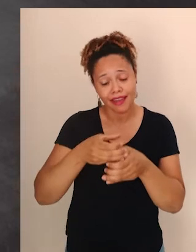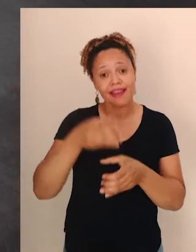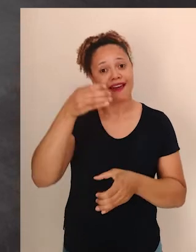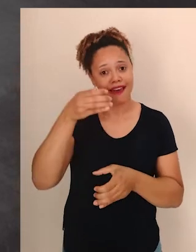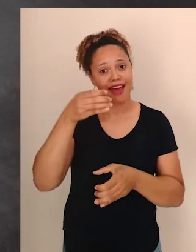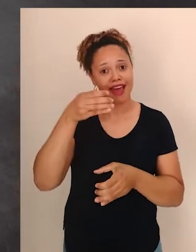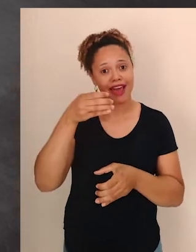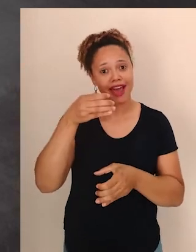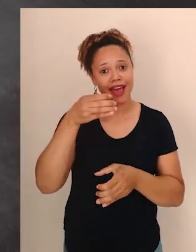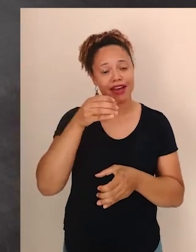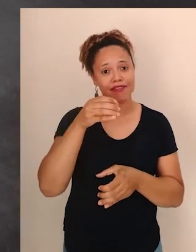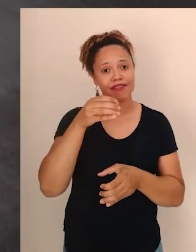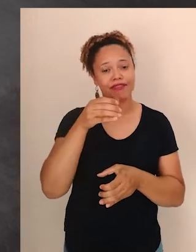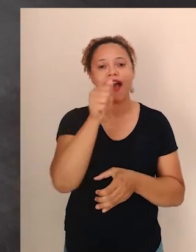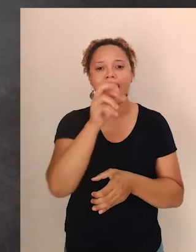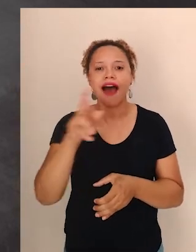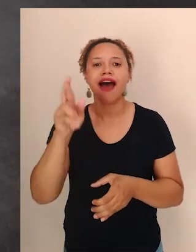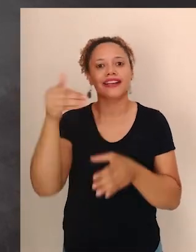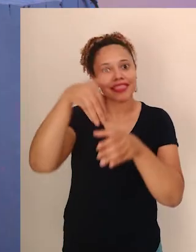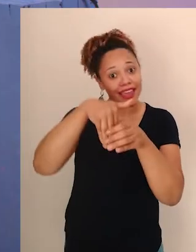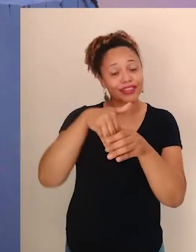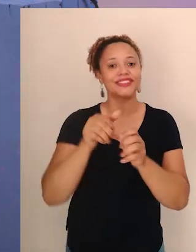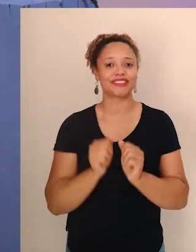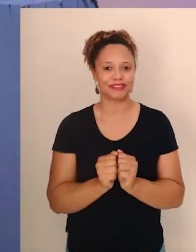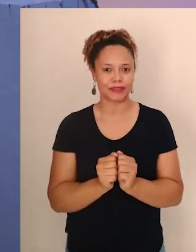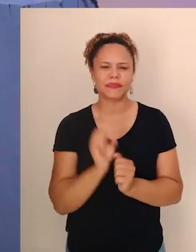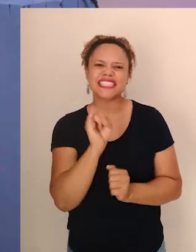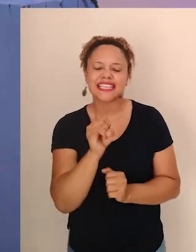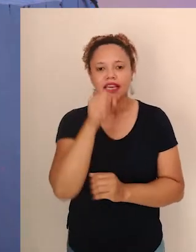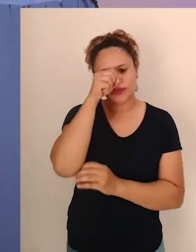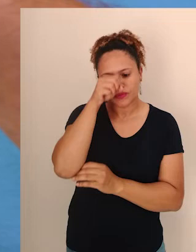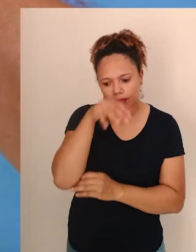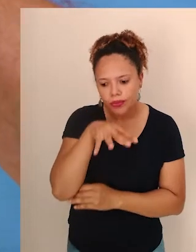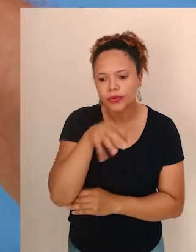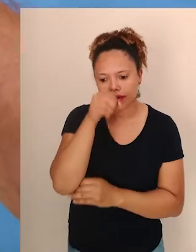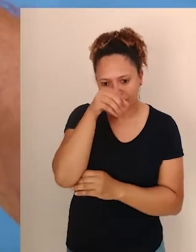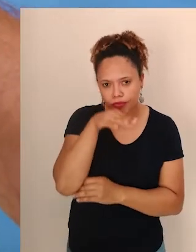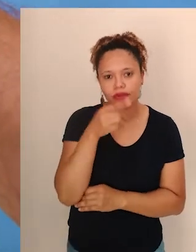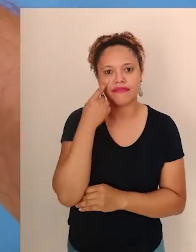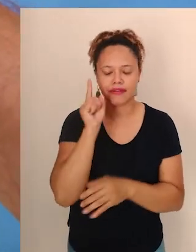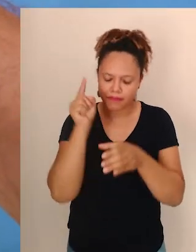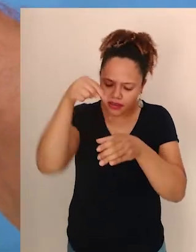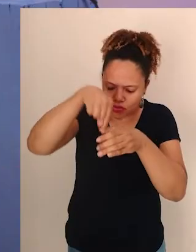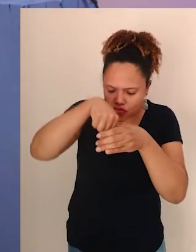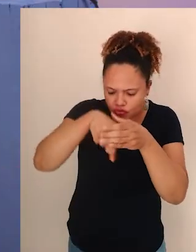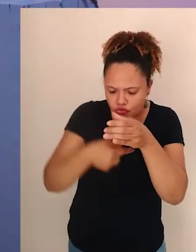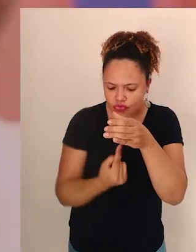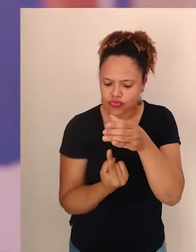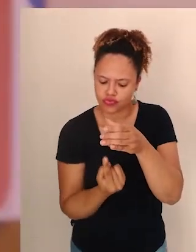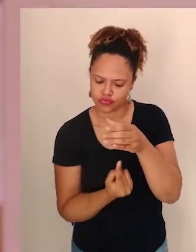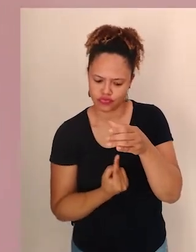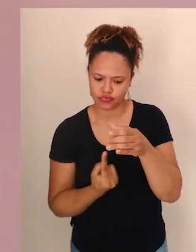garrafa. Ou melhor, a quantidade de ar que tem dentro. O ar que a gente assopra com o nosso nariz passa por essa abertura e